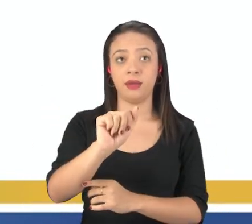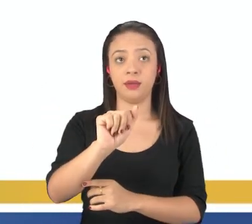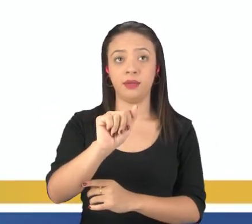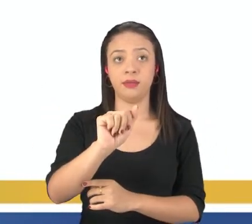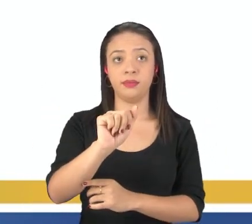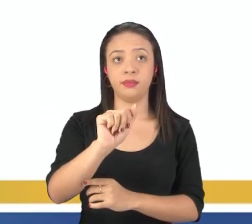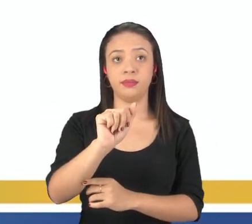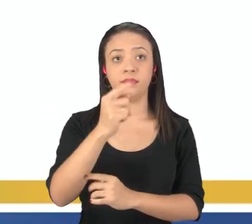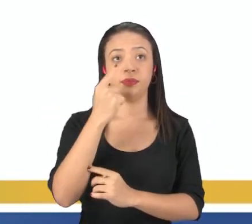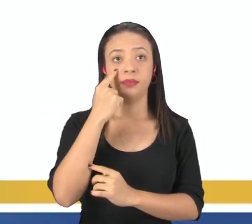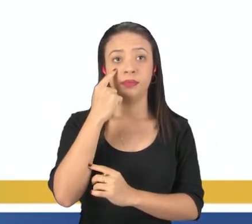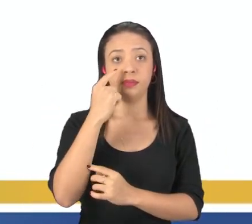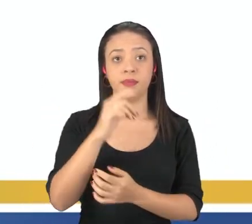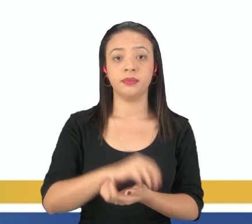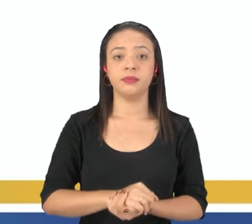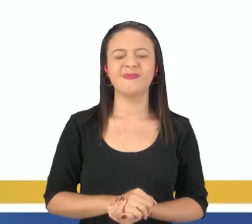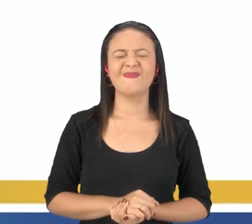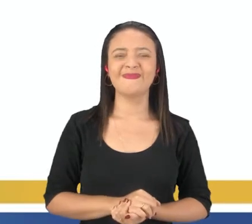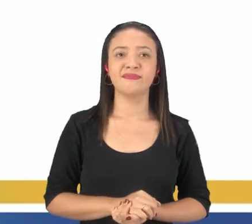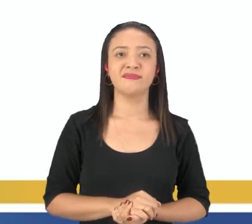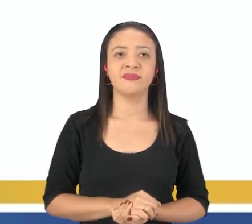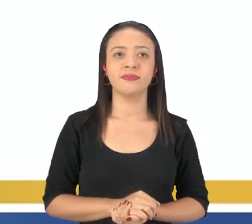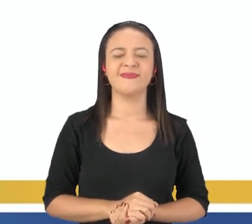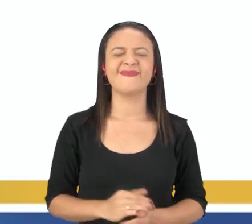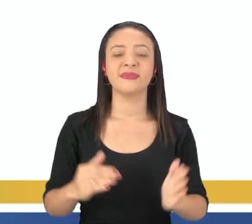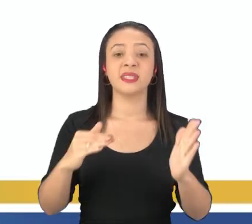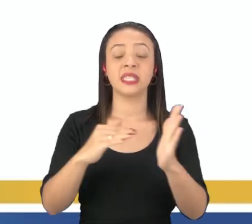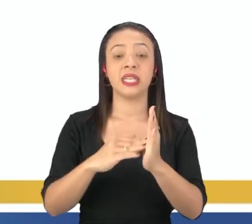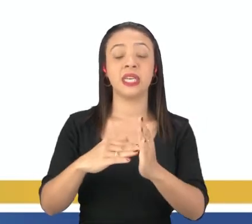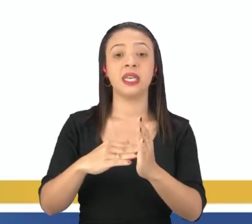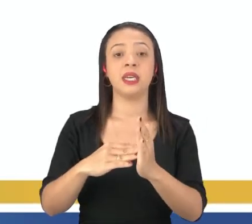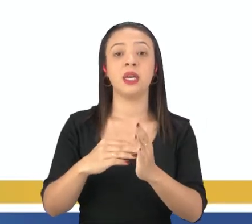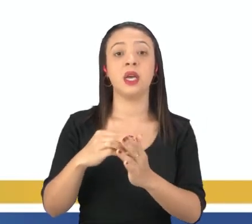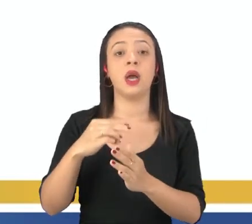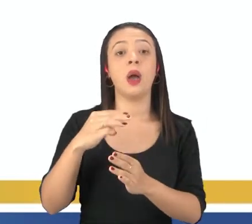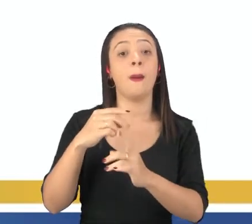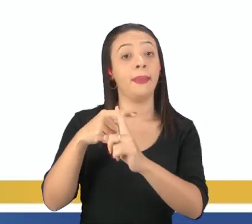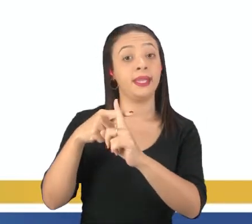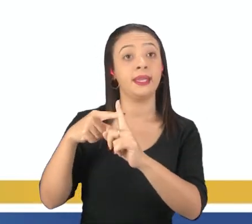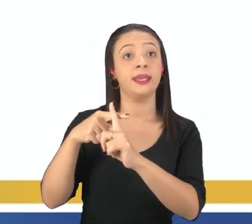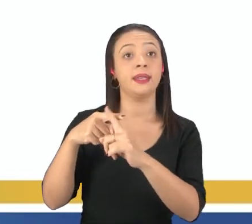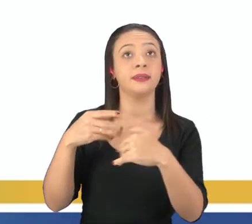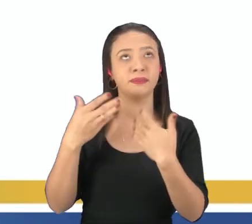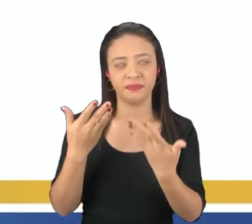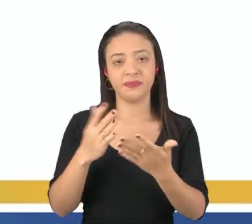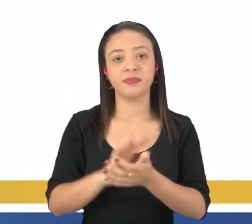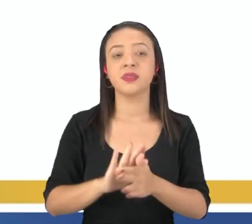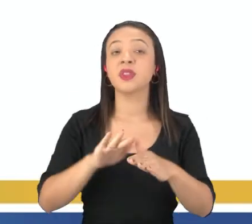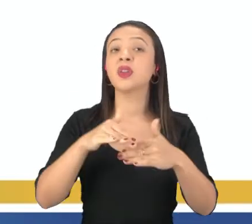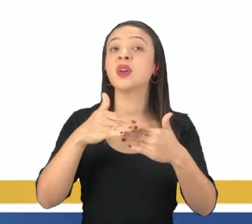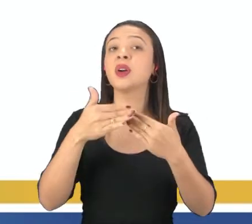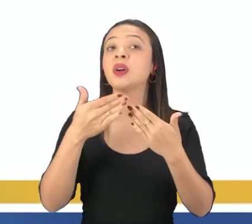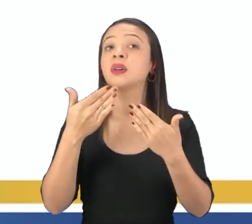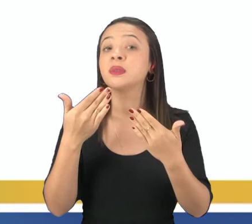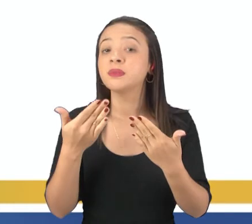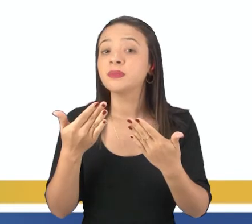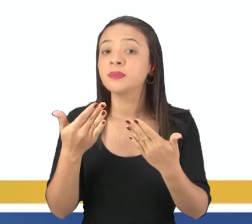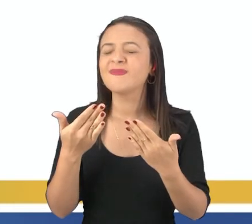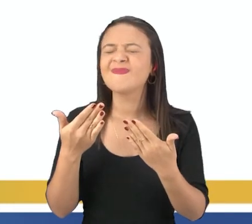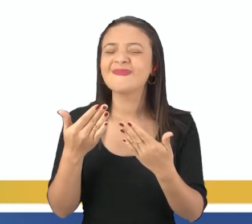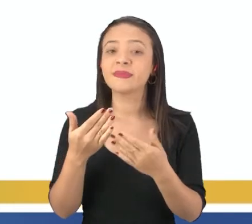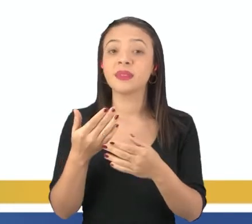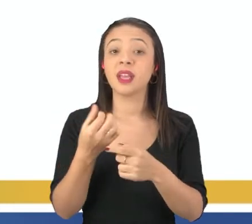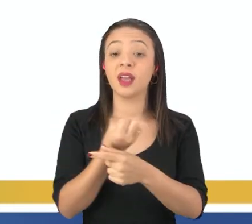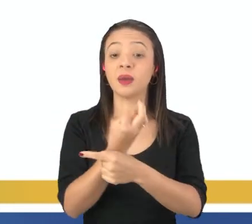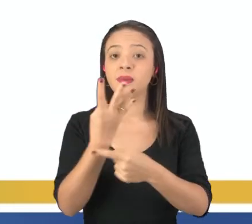dividido Olha só Observe até onde vai até o meio né então qual é a fração que vai